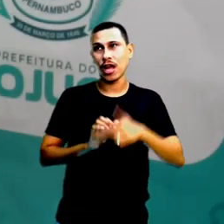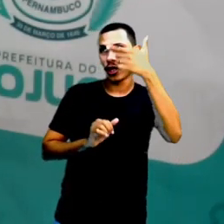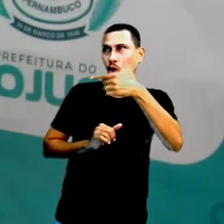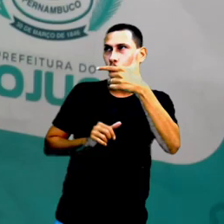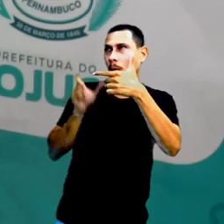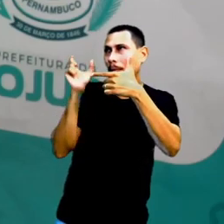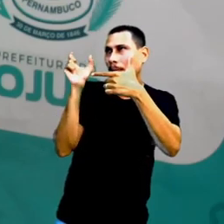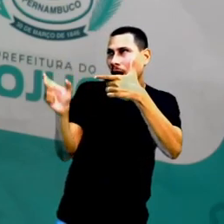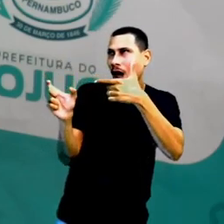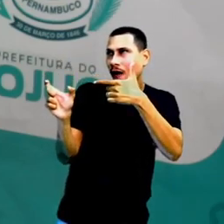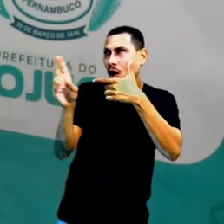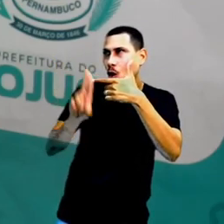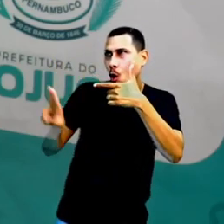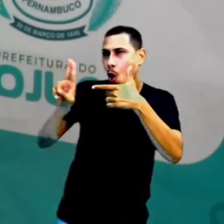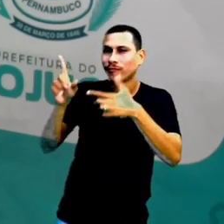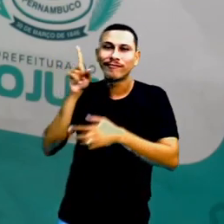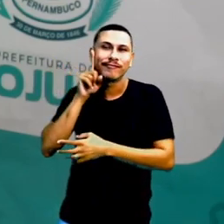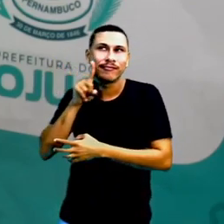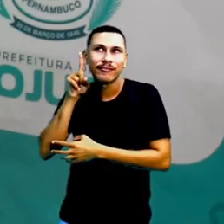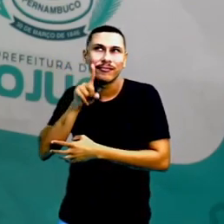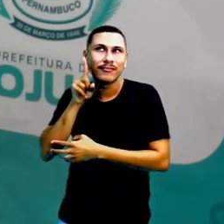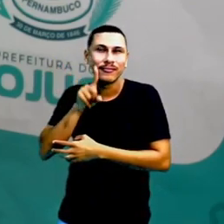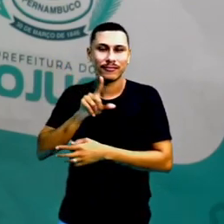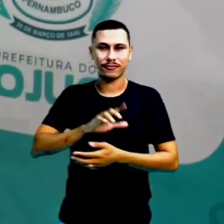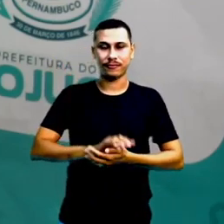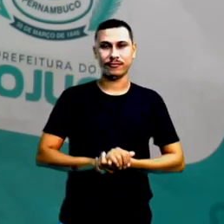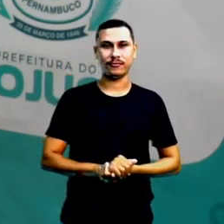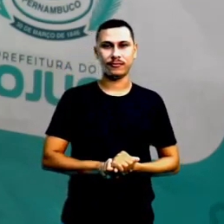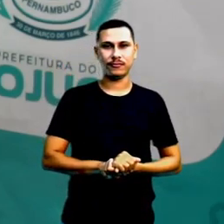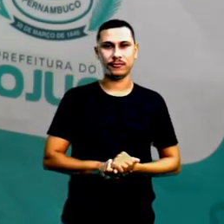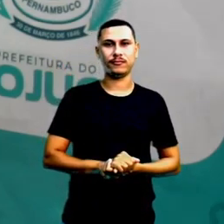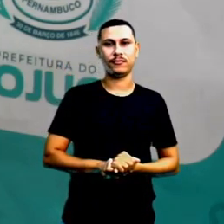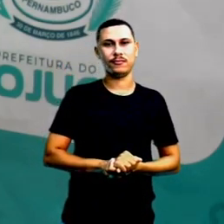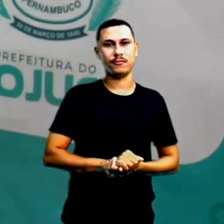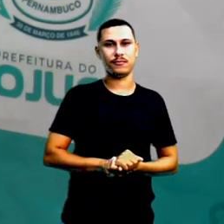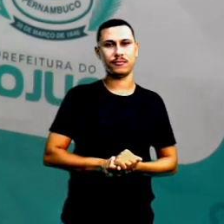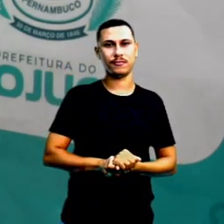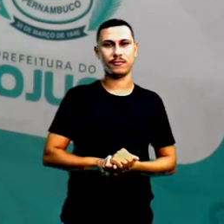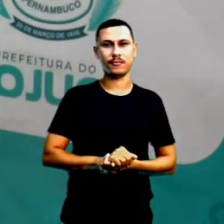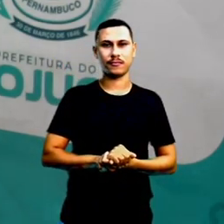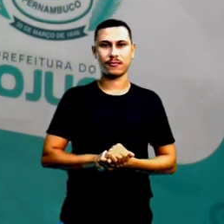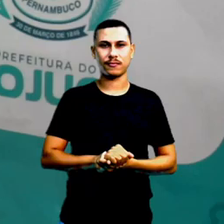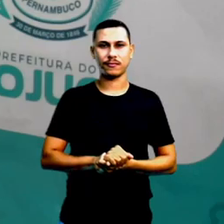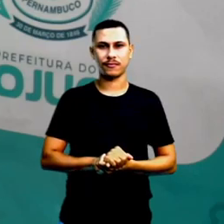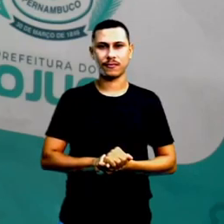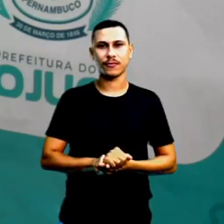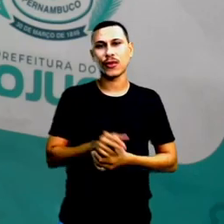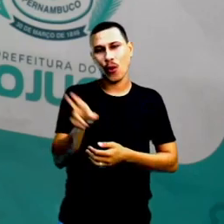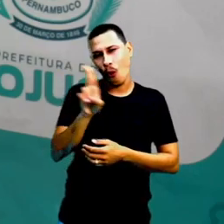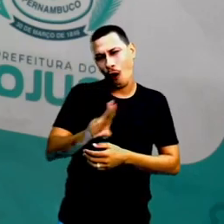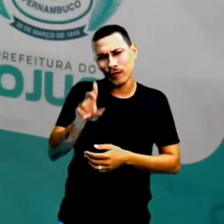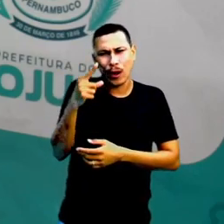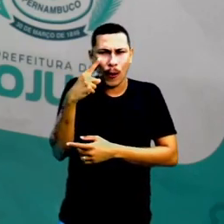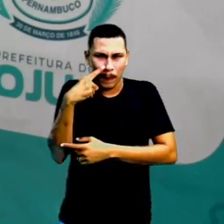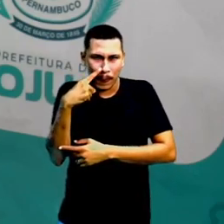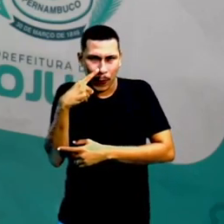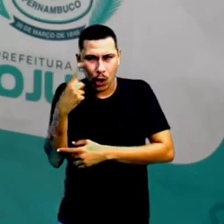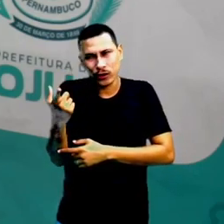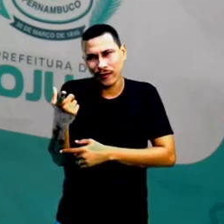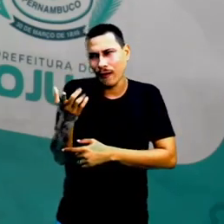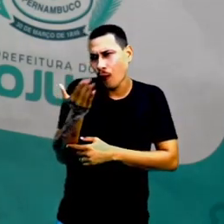nos Estados Unidos, você vai utilizar mais o cookie, que são aquelas bolachas lá que geralmente eles